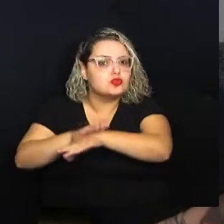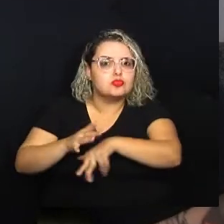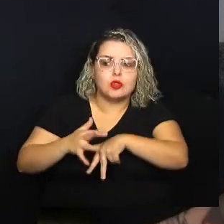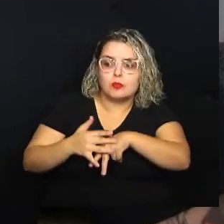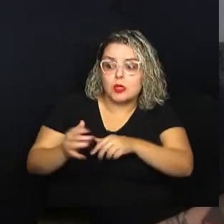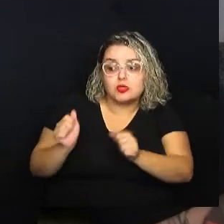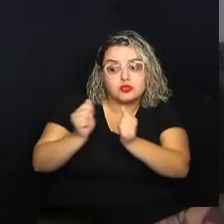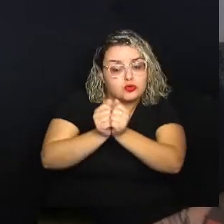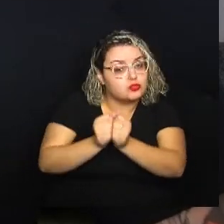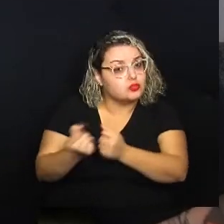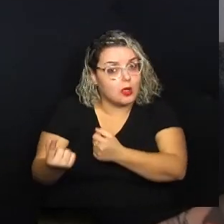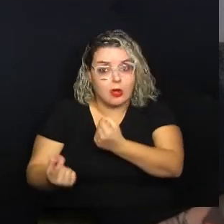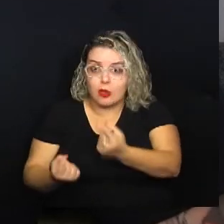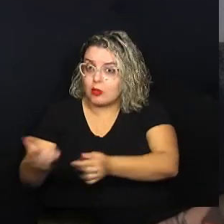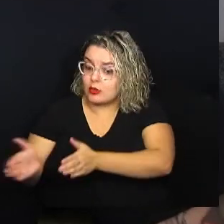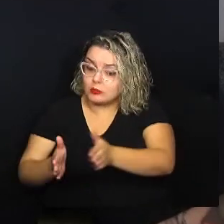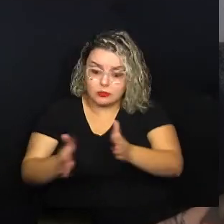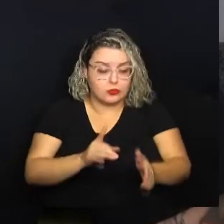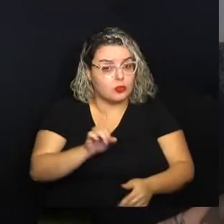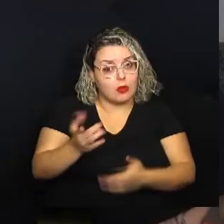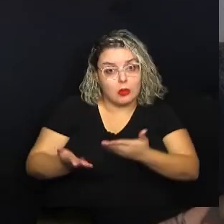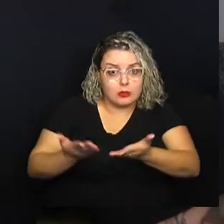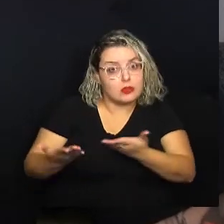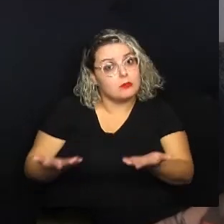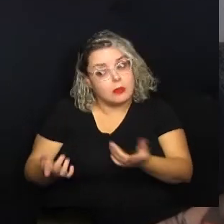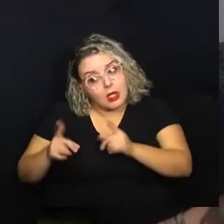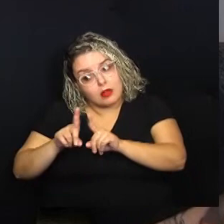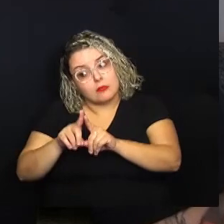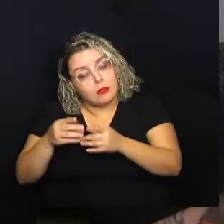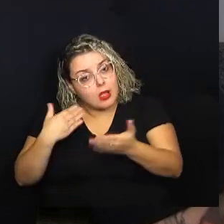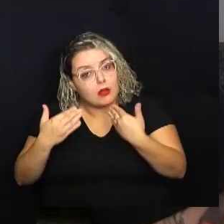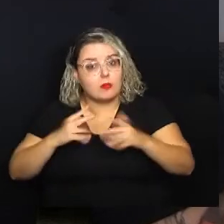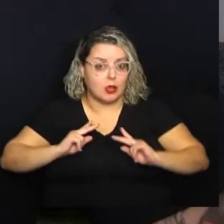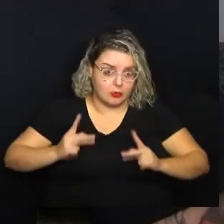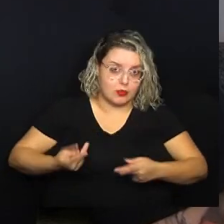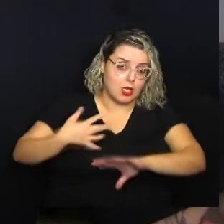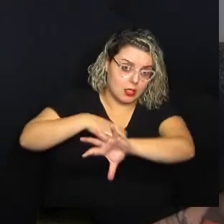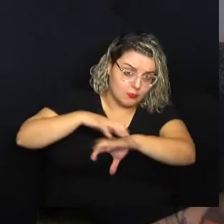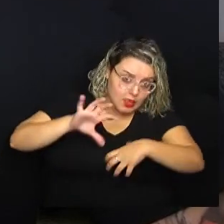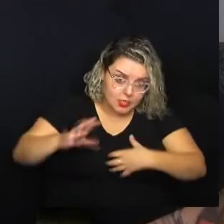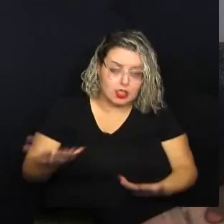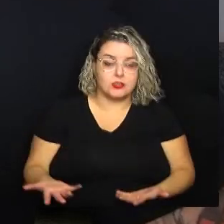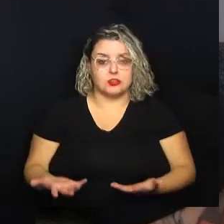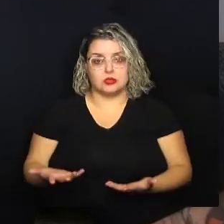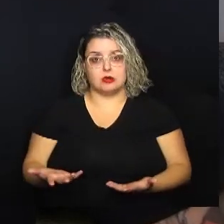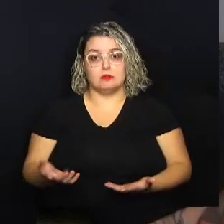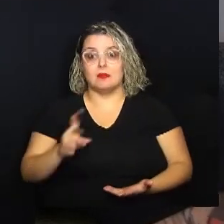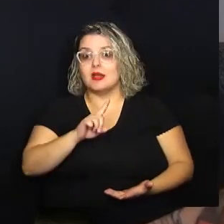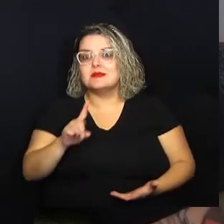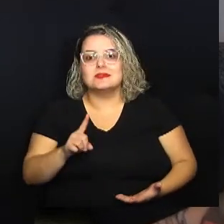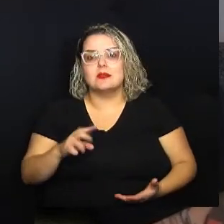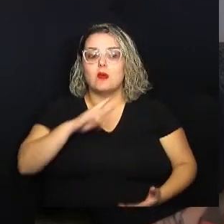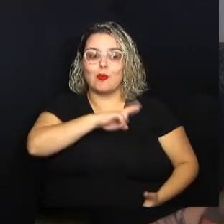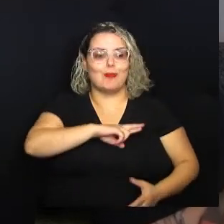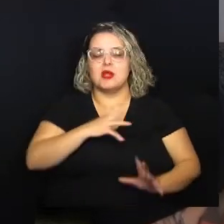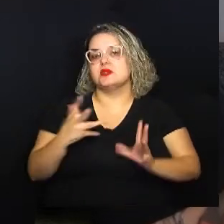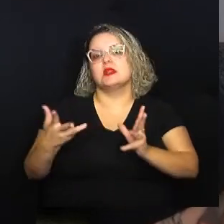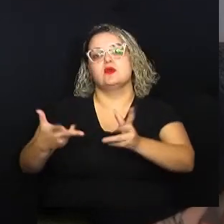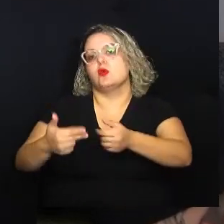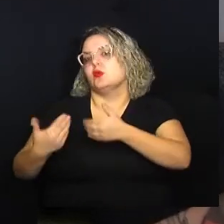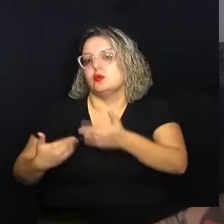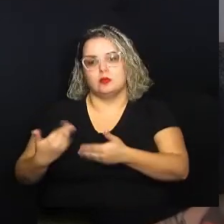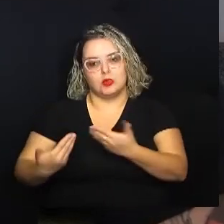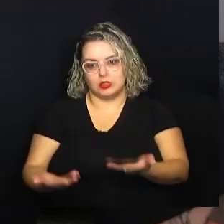paciente, de estar junto dele em alguns momentos, que não é o tratamento, não é nada, mas é assim a humanidade, a proximidade que você tem com a